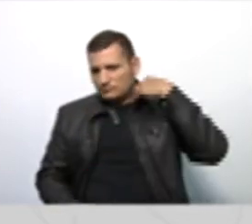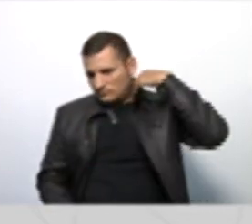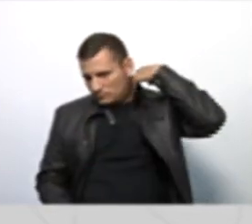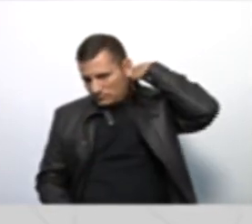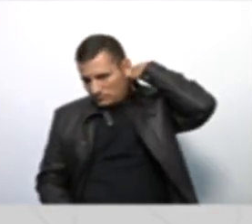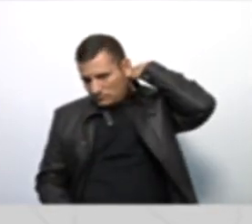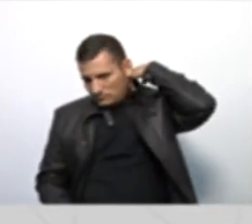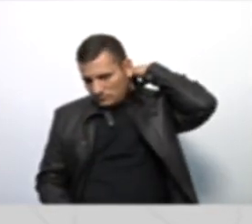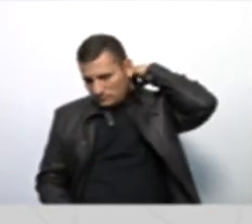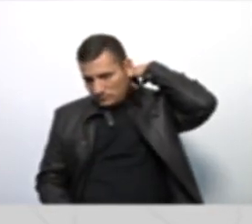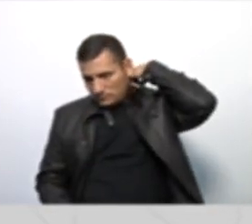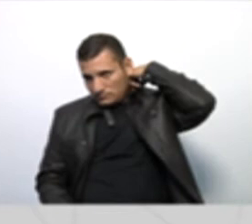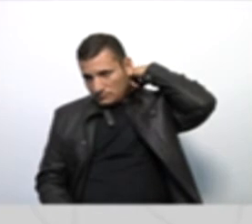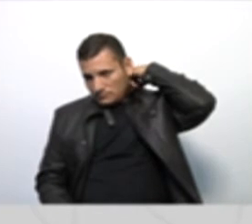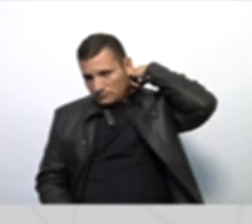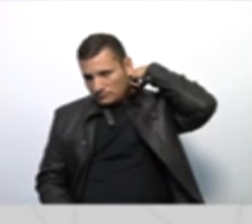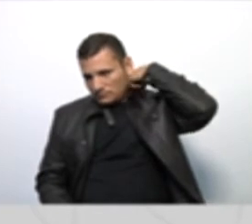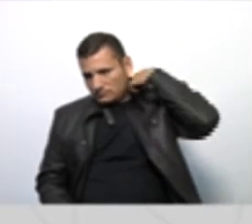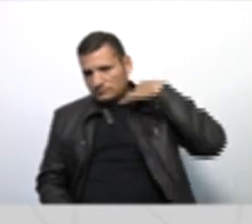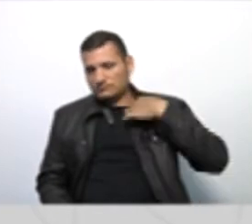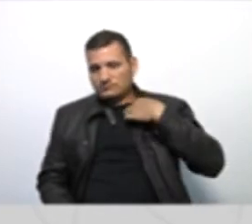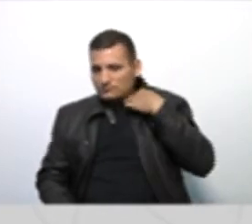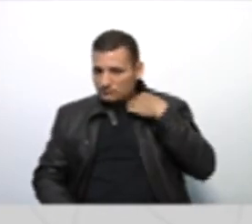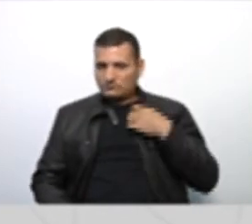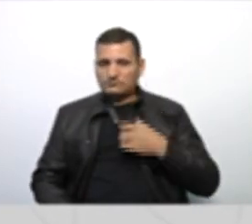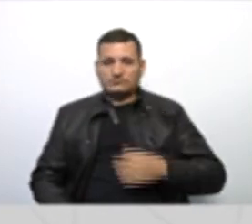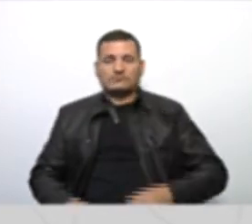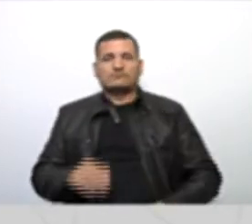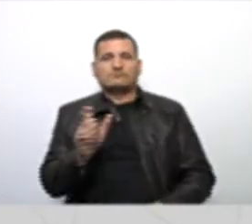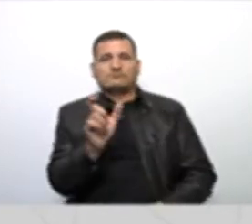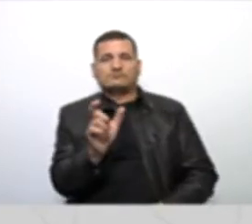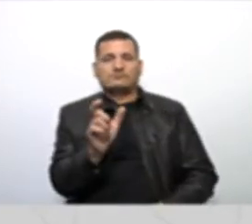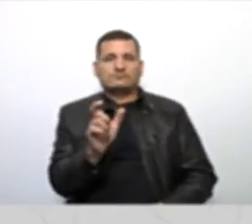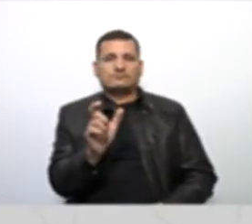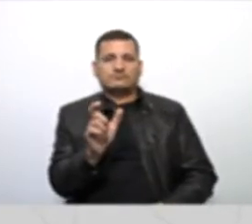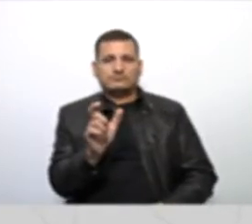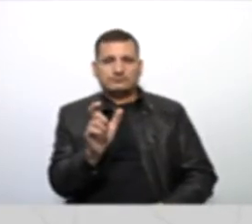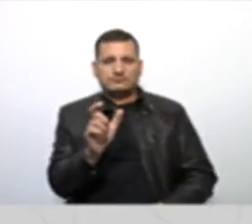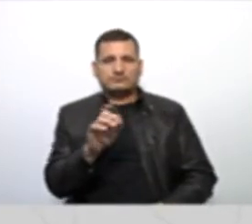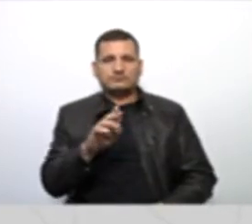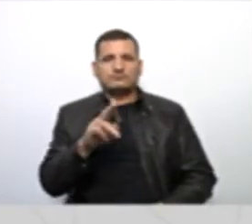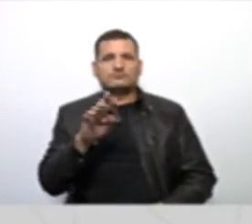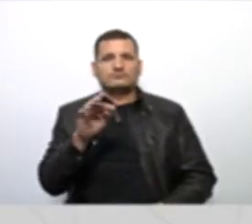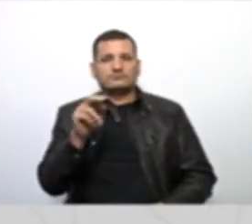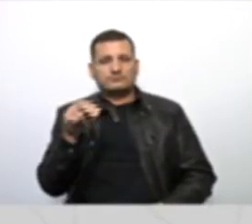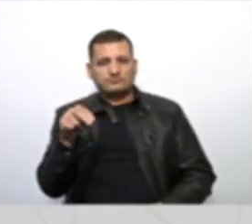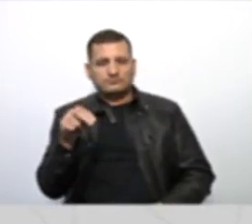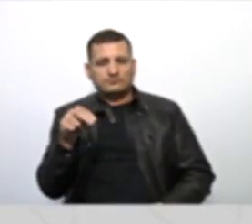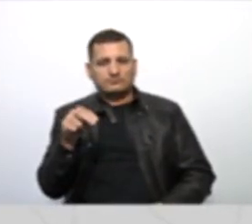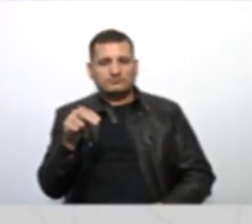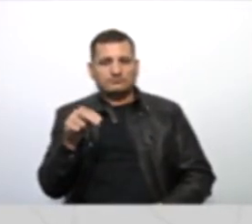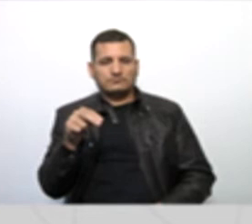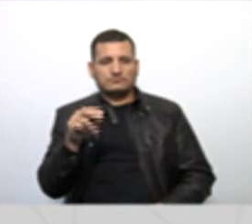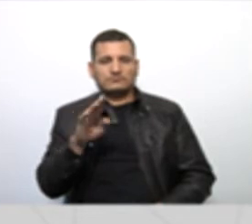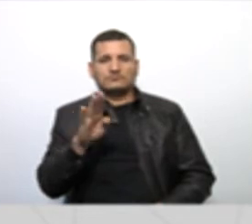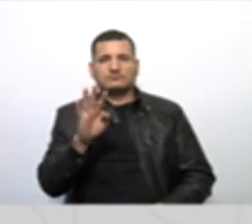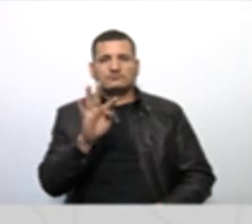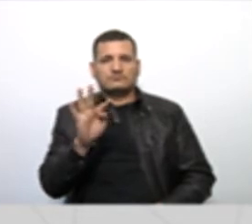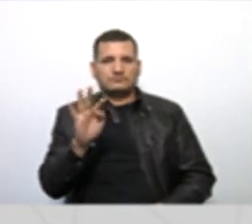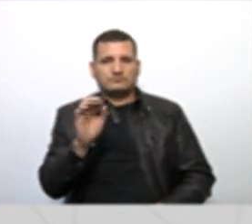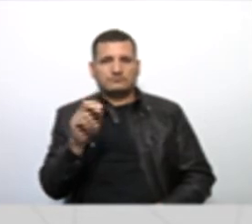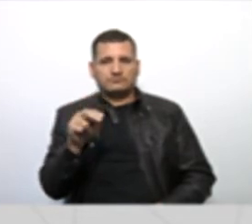E aí ele mostra aqui, ó, observe aqui, tá vendo aqui o botãozinho, ó, botãozinho. E aqui esse aqui, ó, tá vendo aqui o button, tá vendo